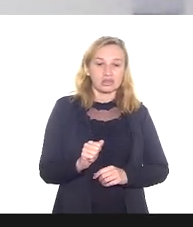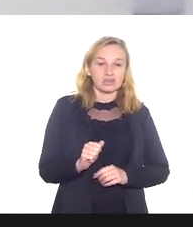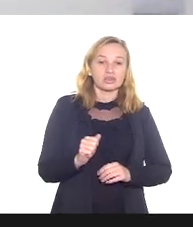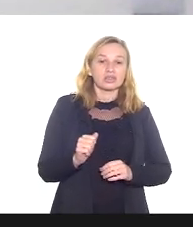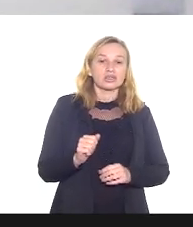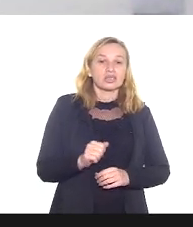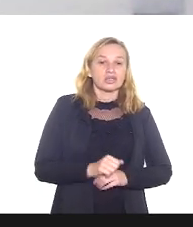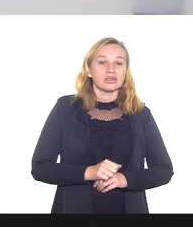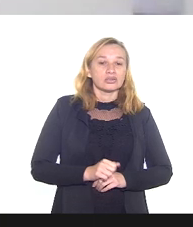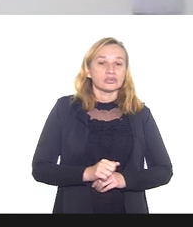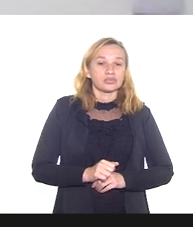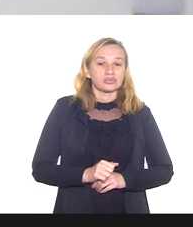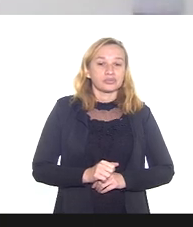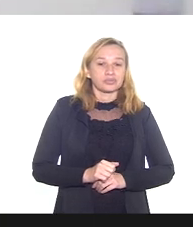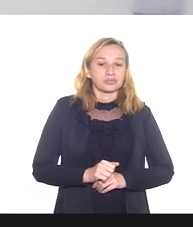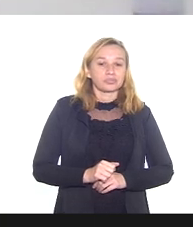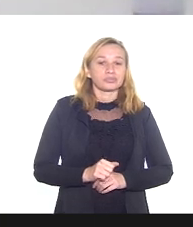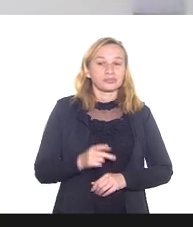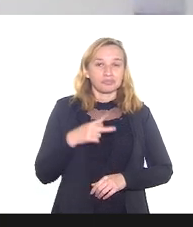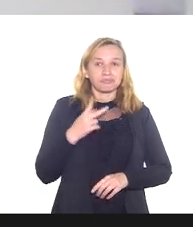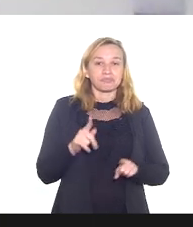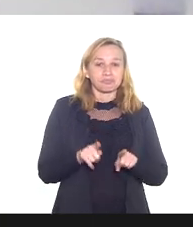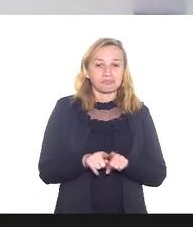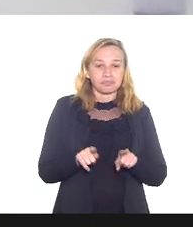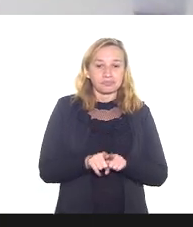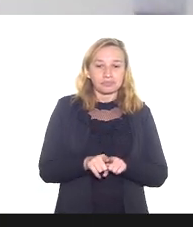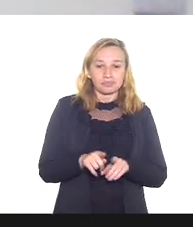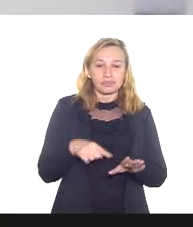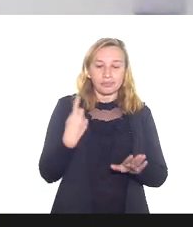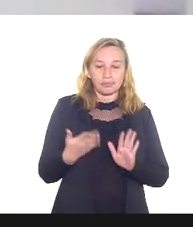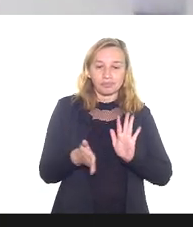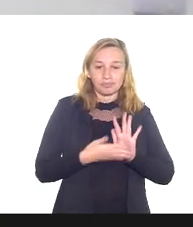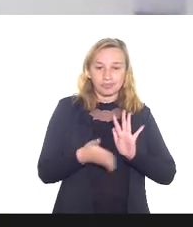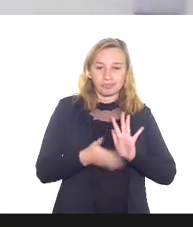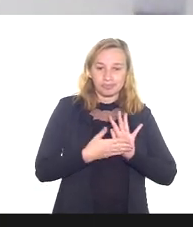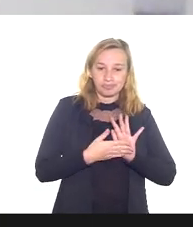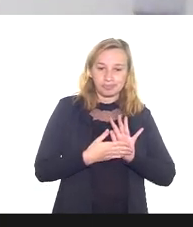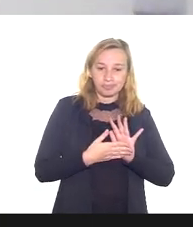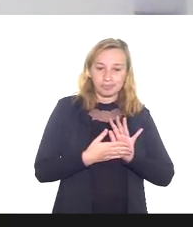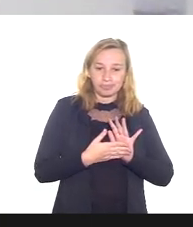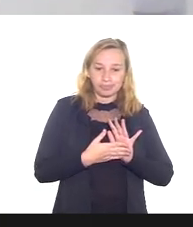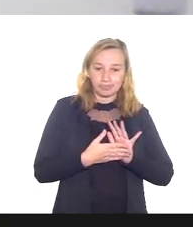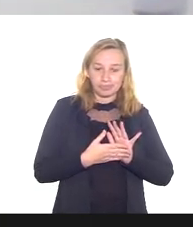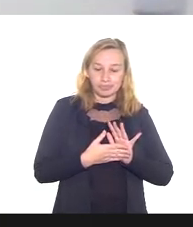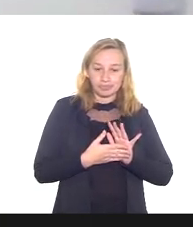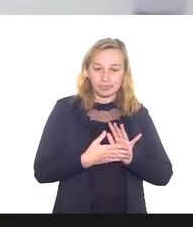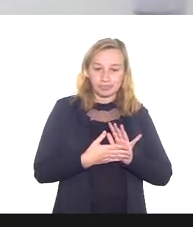da SEDUC, destacando então essa nossa proposta